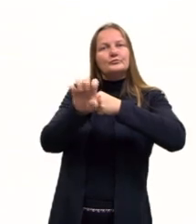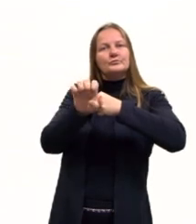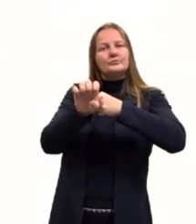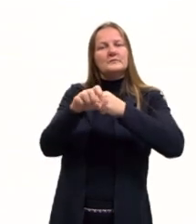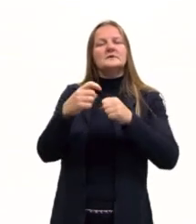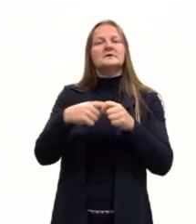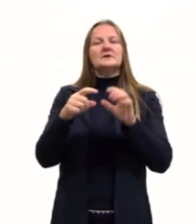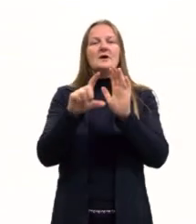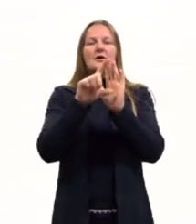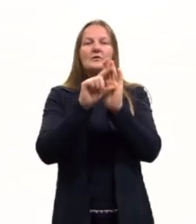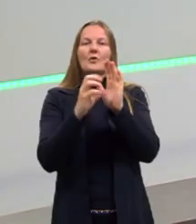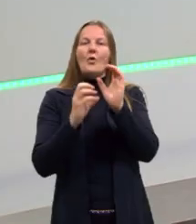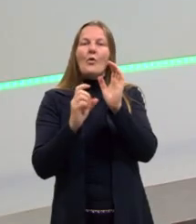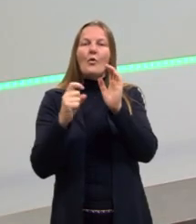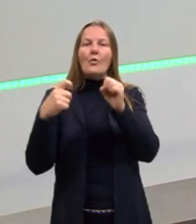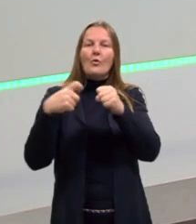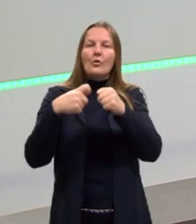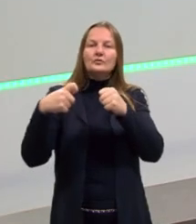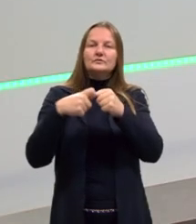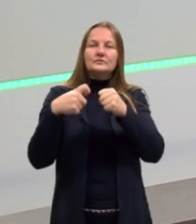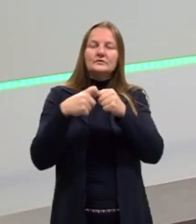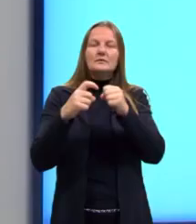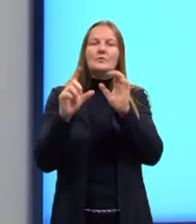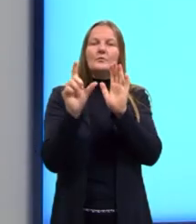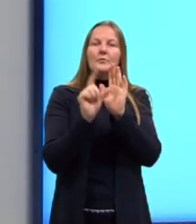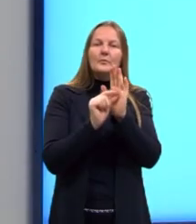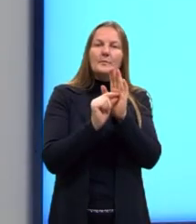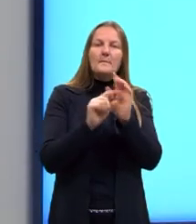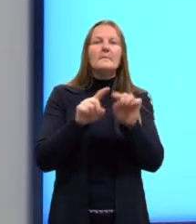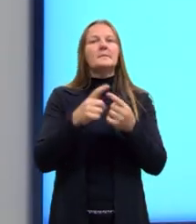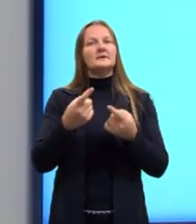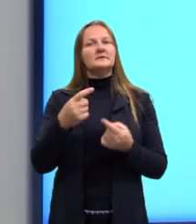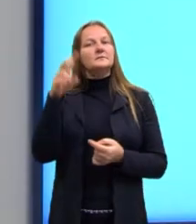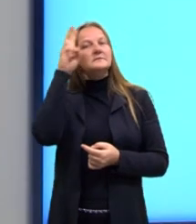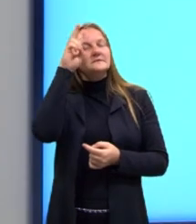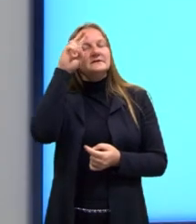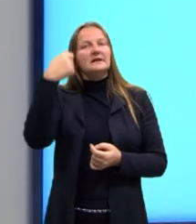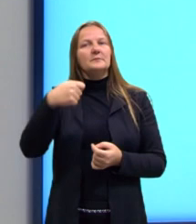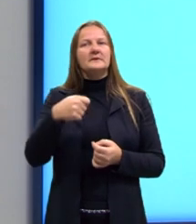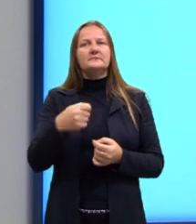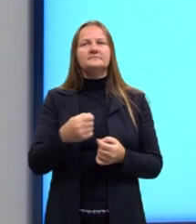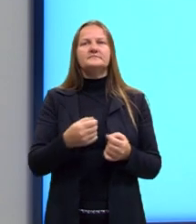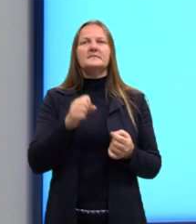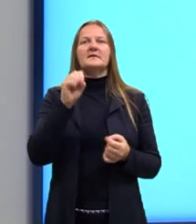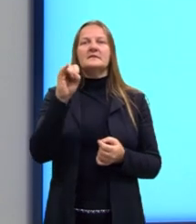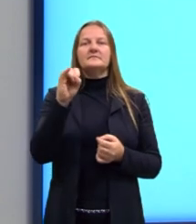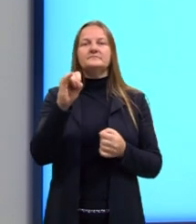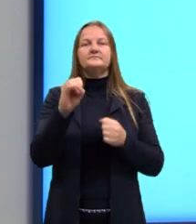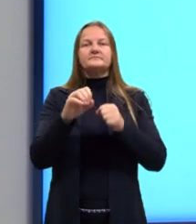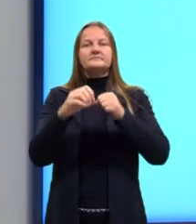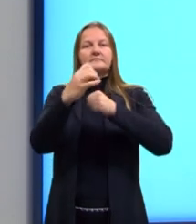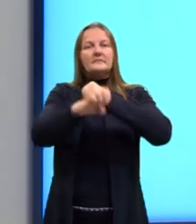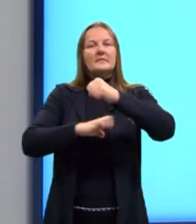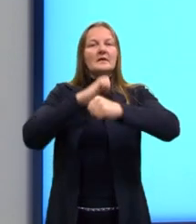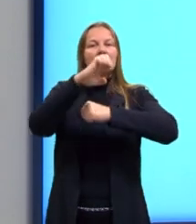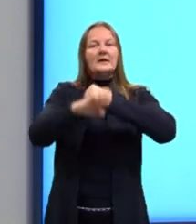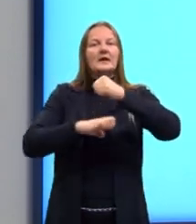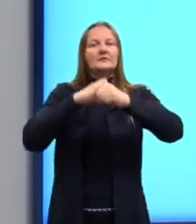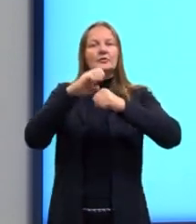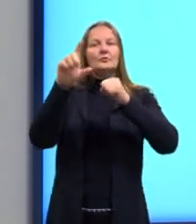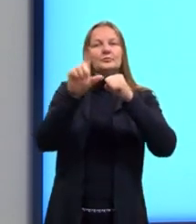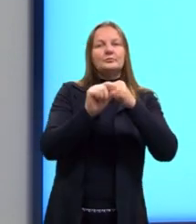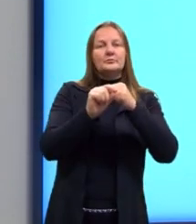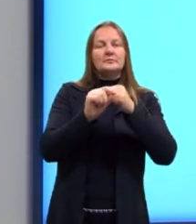sim é exatamente isso é fácil de se confundir mas tem que lembrar que quando eu ganho elétrons eu diminua nox